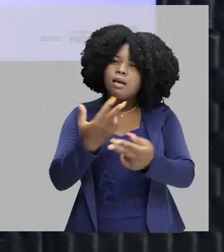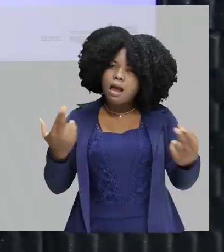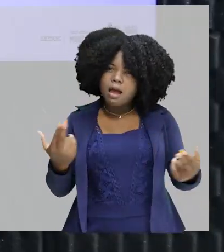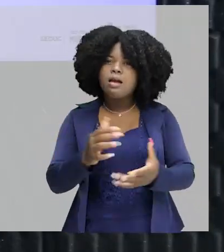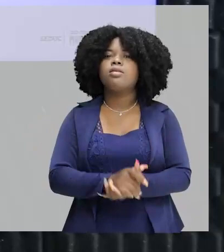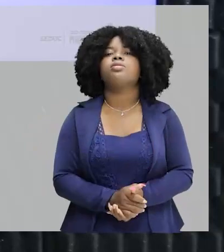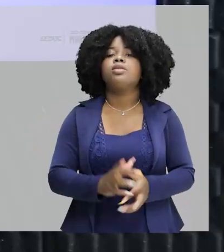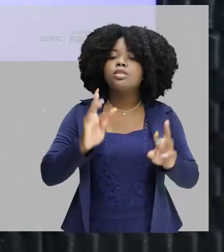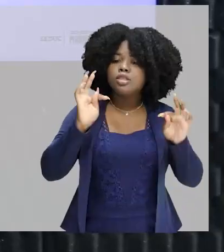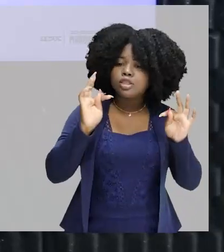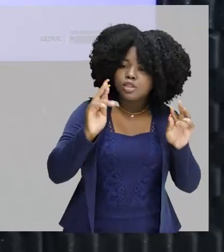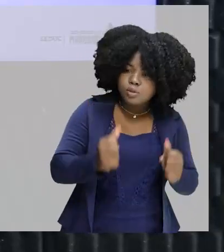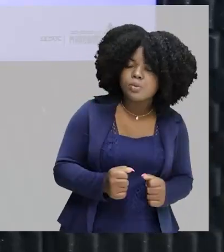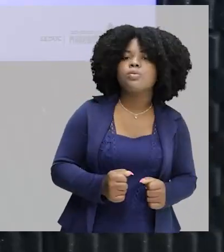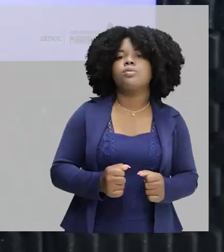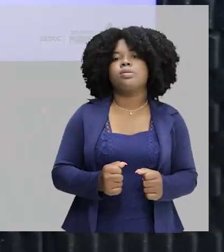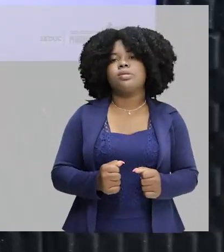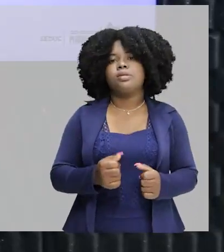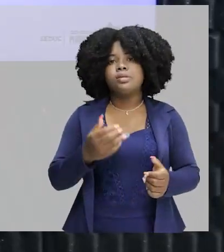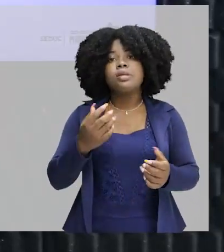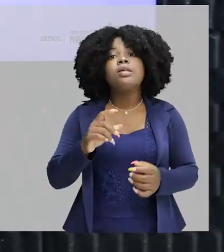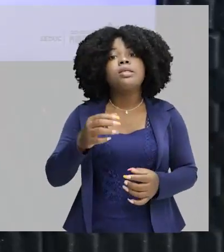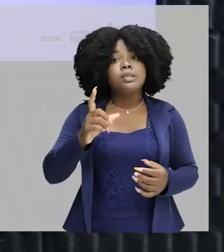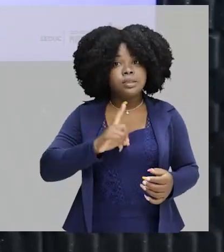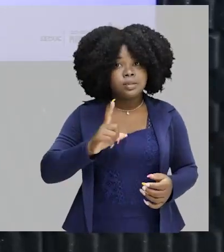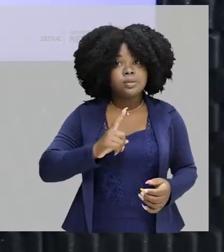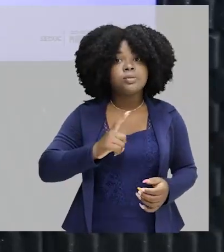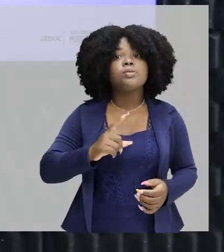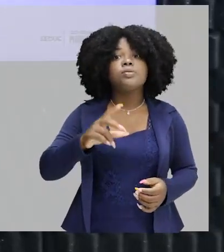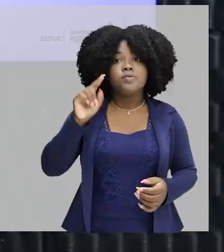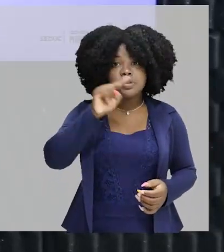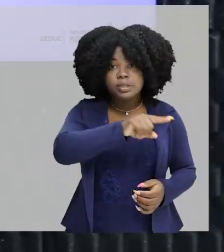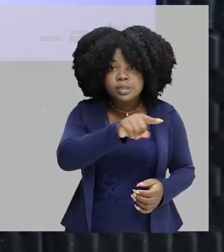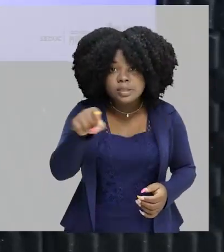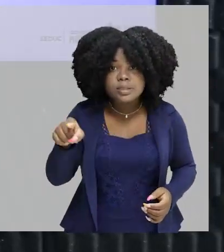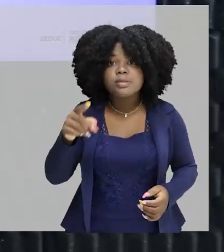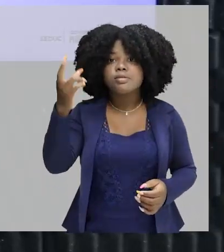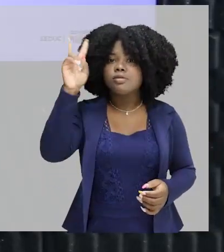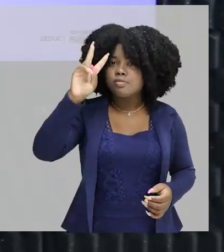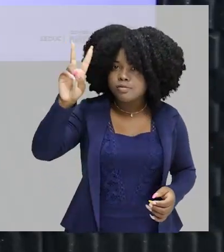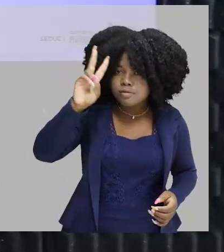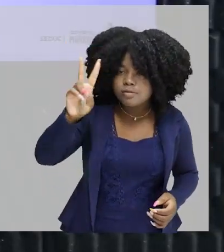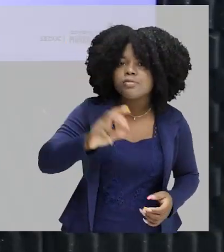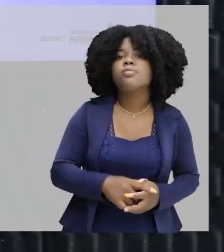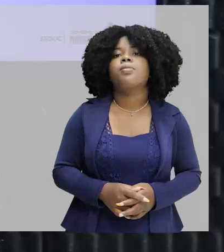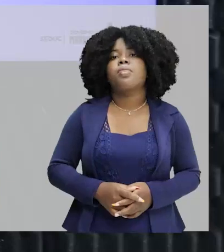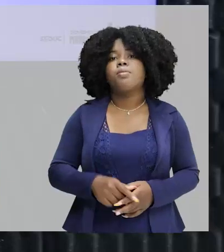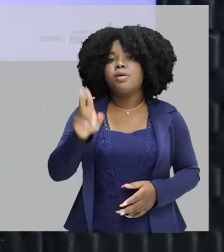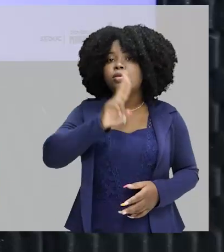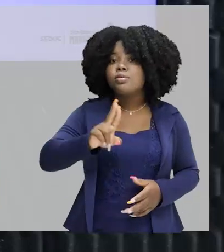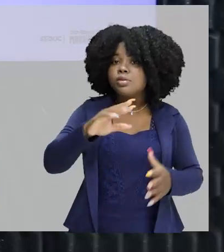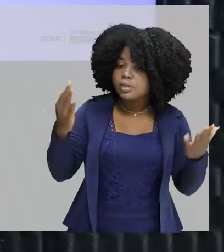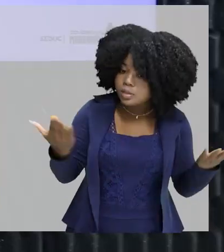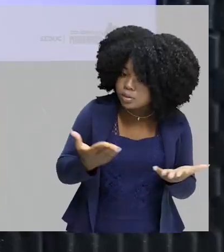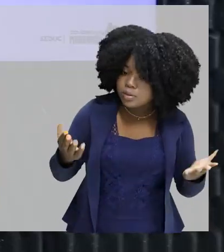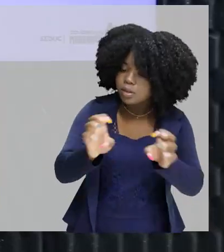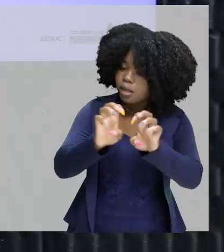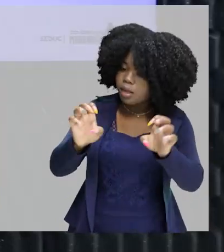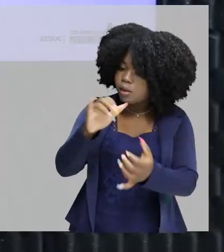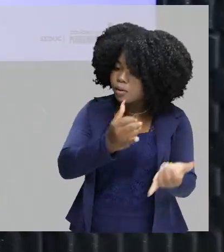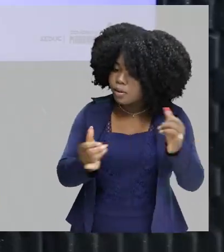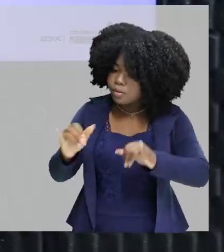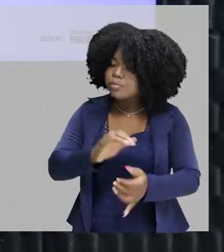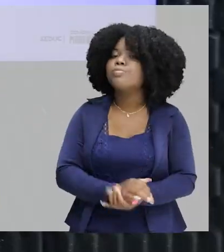essas ferramentas estejam em dias. A gente precisa ter esses conhecimentos para poder utilizar agora nos cálculos químicos